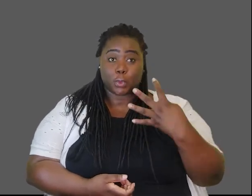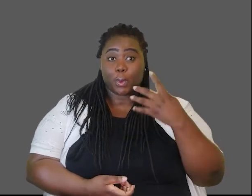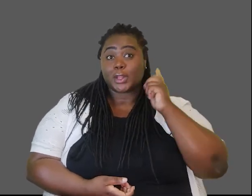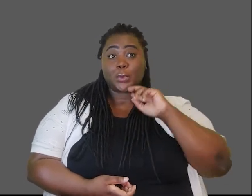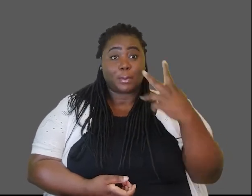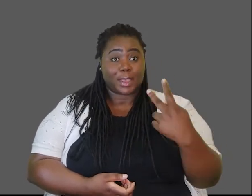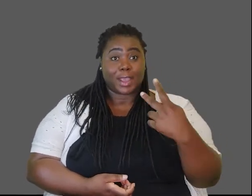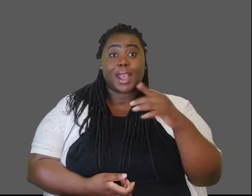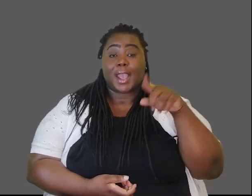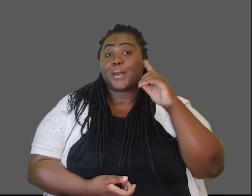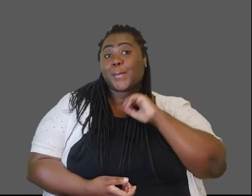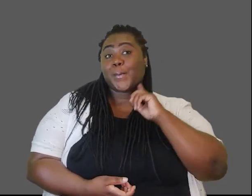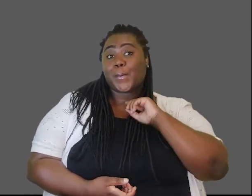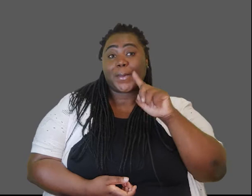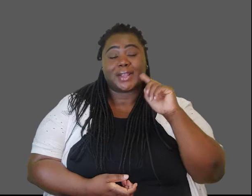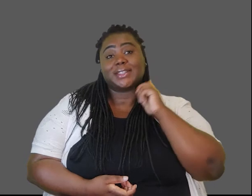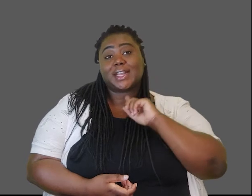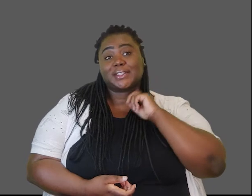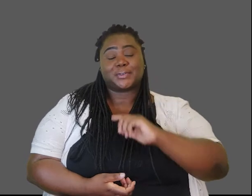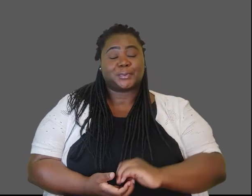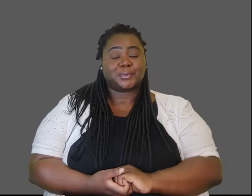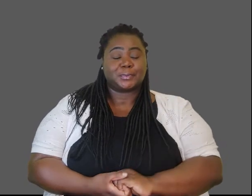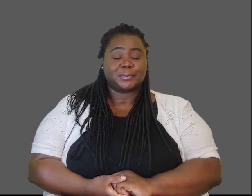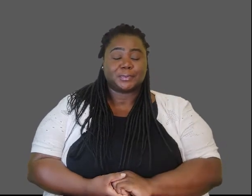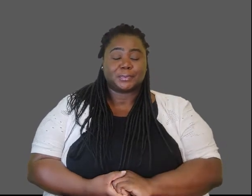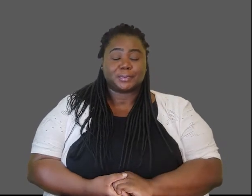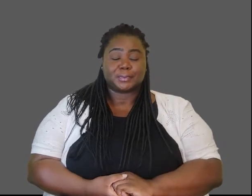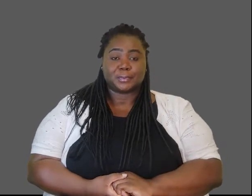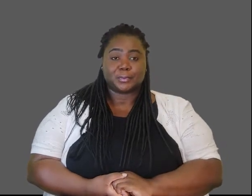Belo Horizonte, Minas Gerais.